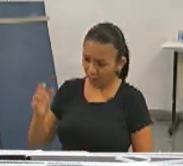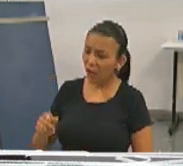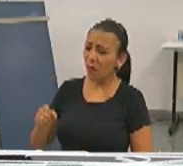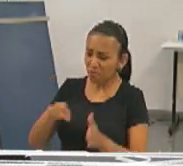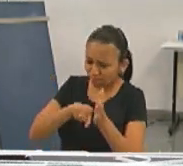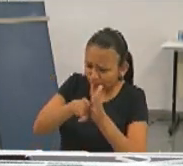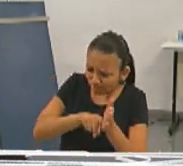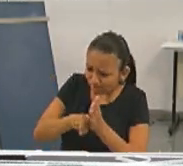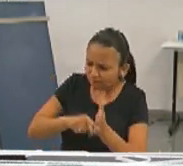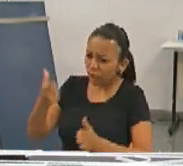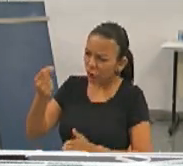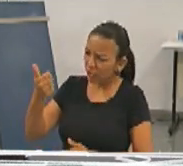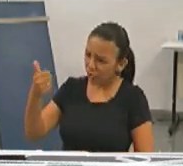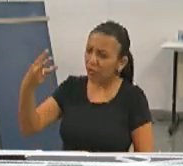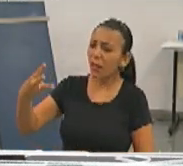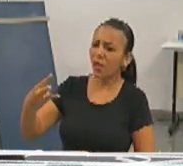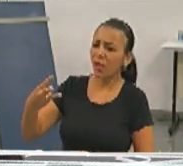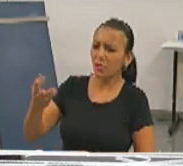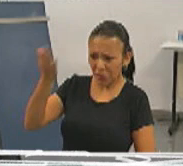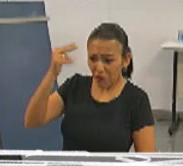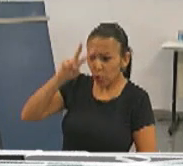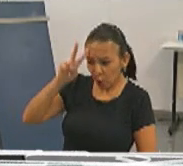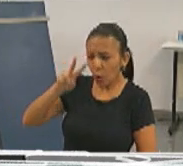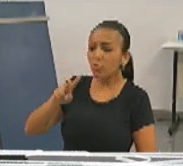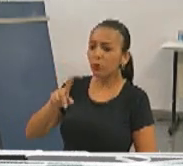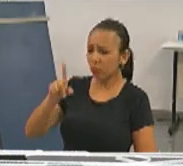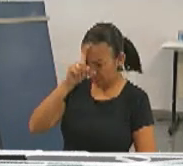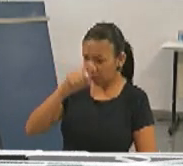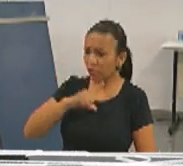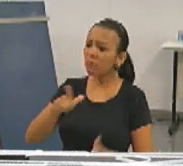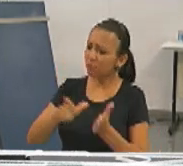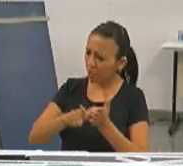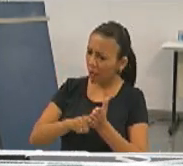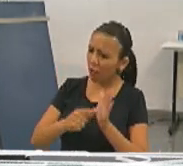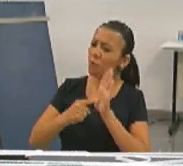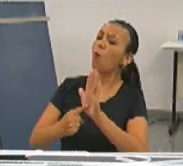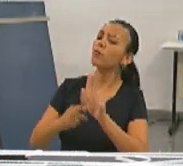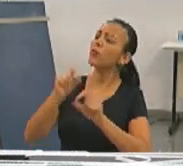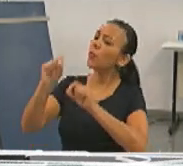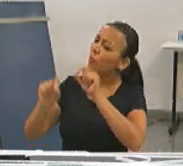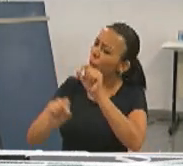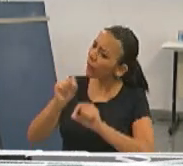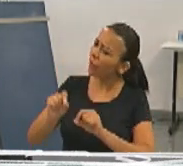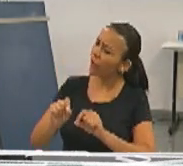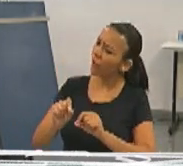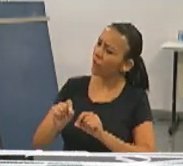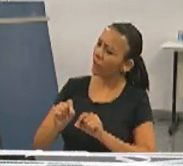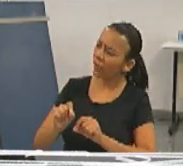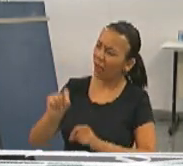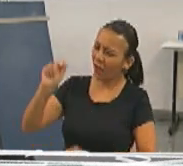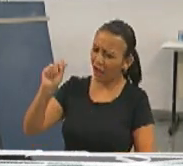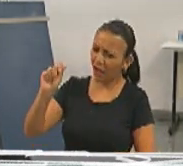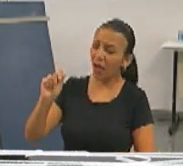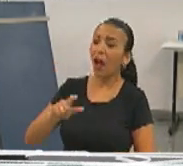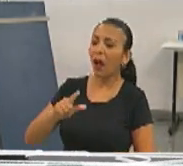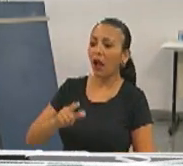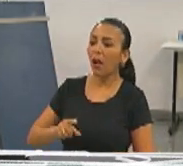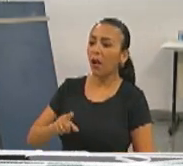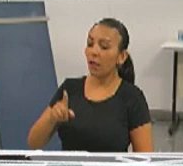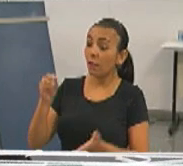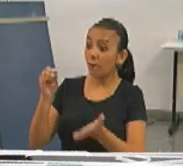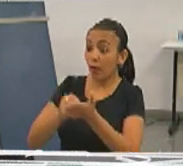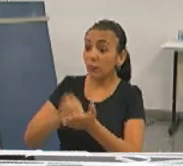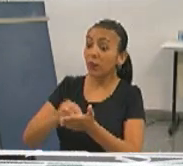né, pelo que consta no histórico do hospital, que constatou que há um déficit de 31 pessoas,